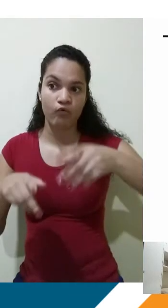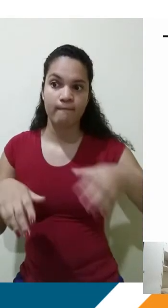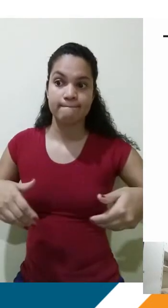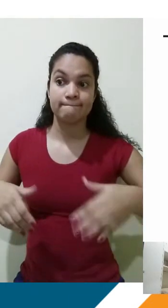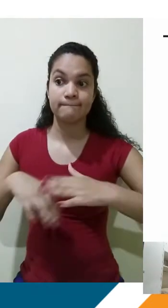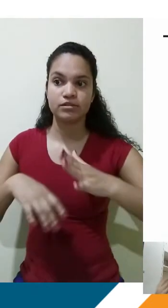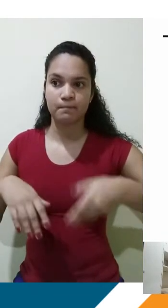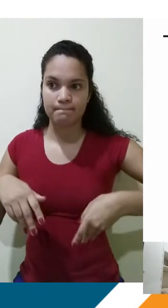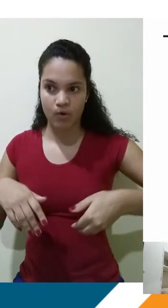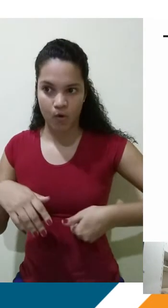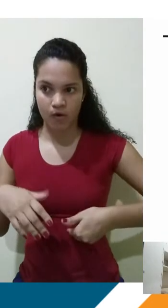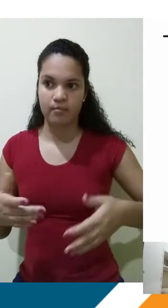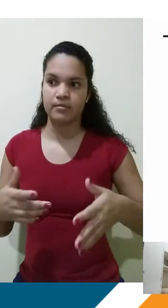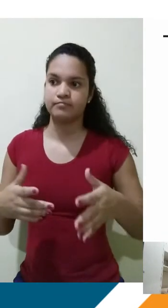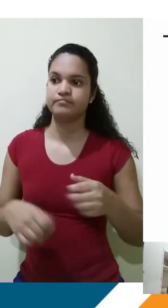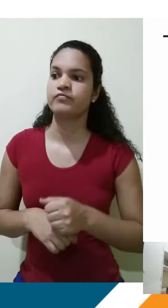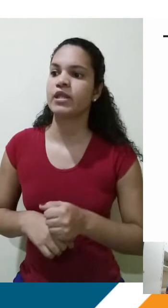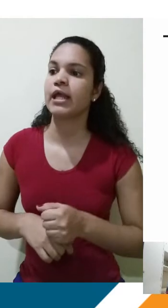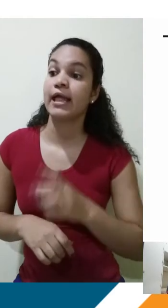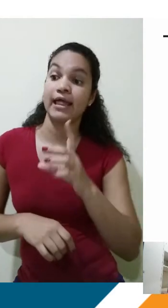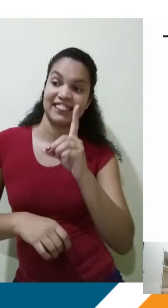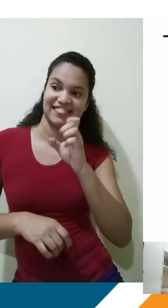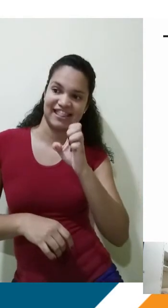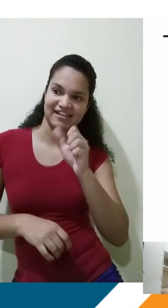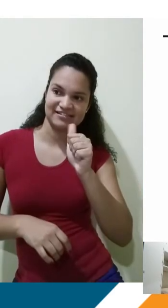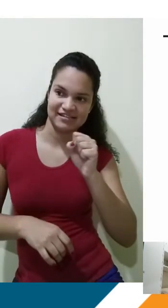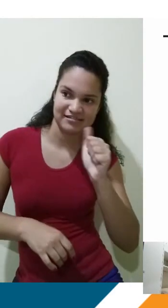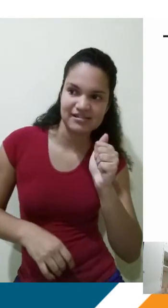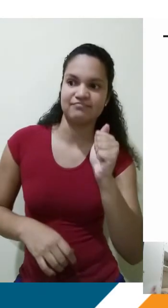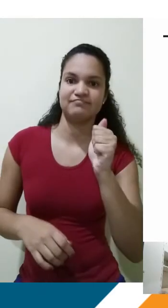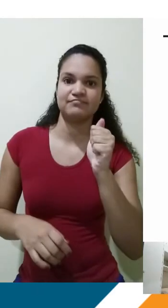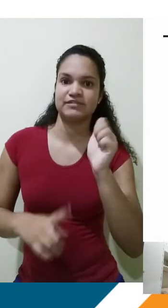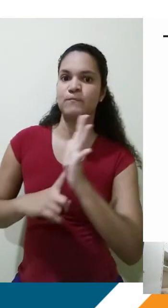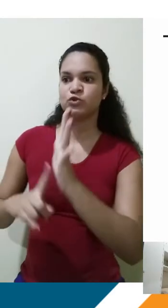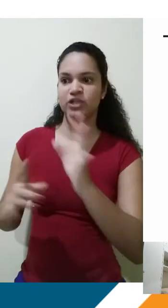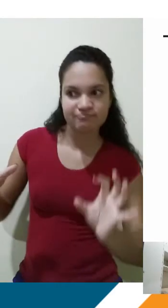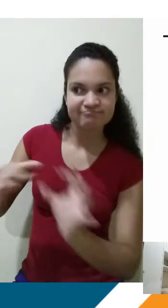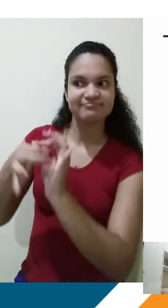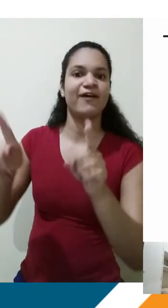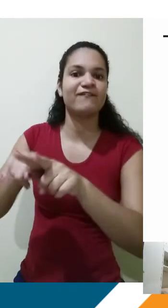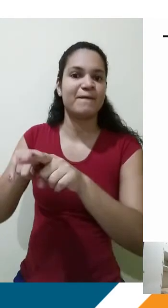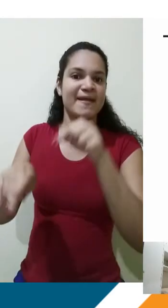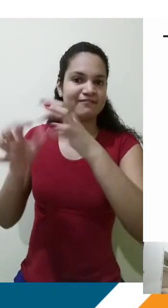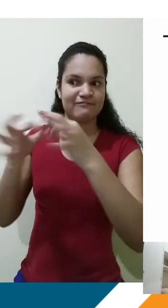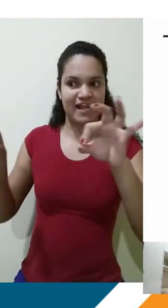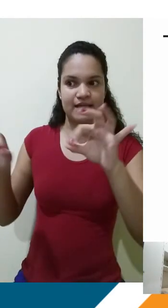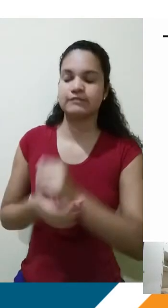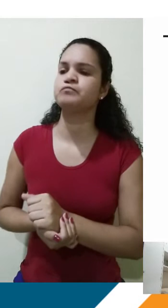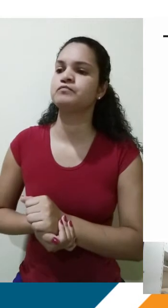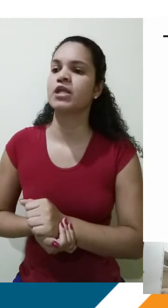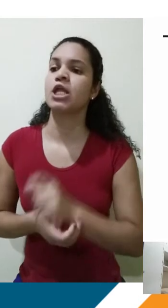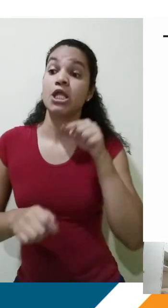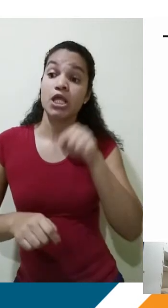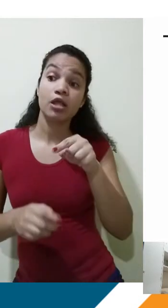leitor. Isso porque, como mostram dados recentes do IBGE no ano de 2020, o Brasil atingiu um número recorde de mais de 13 milhões de pessoas